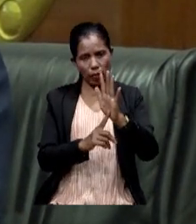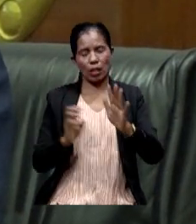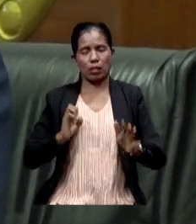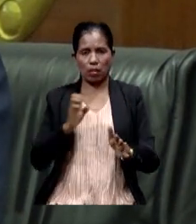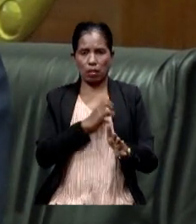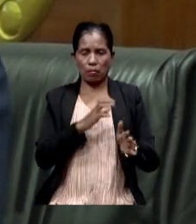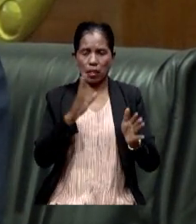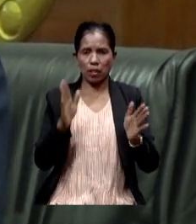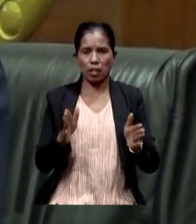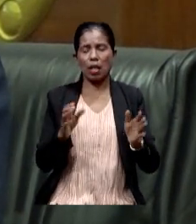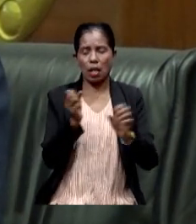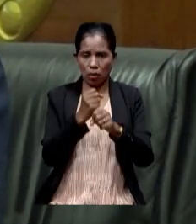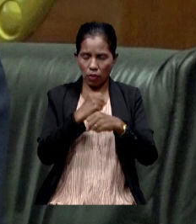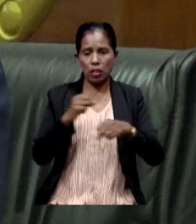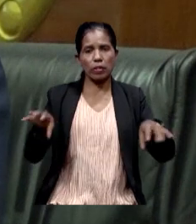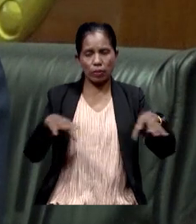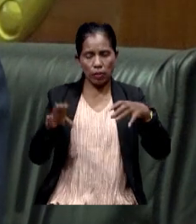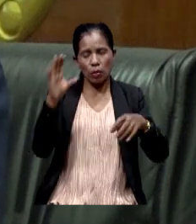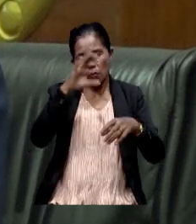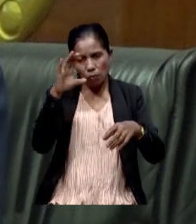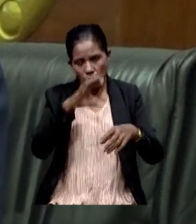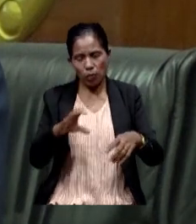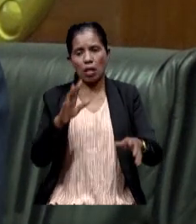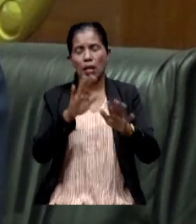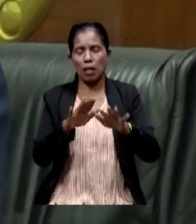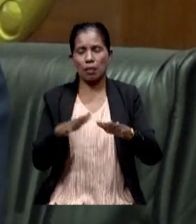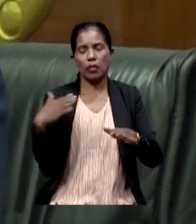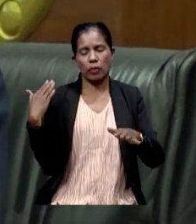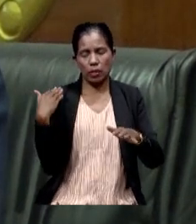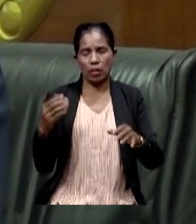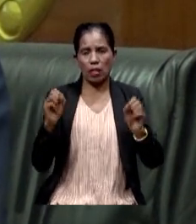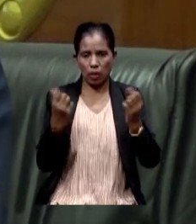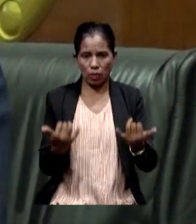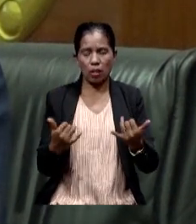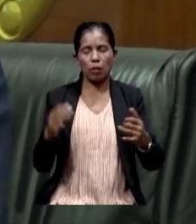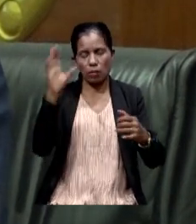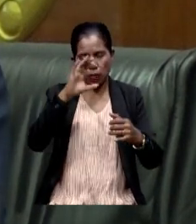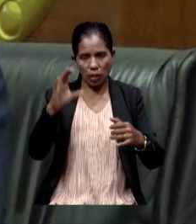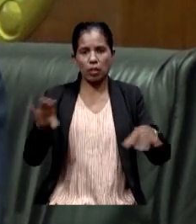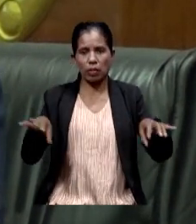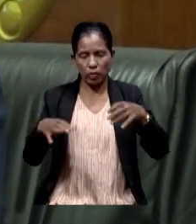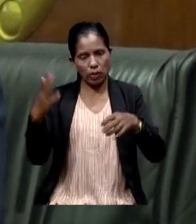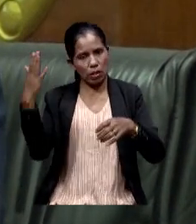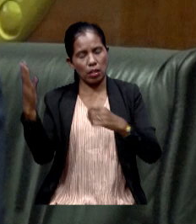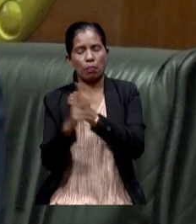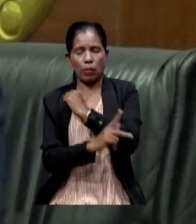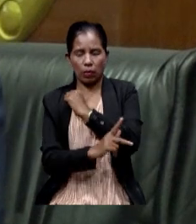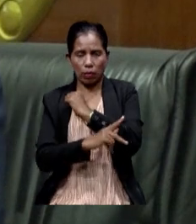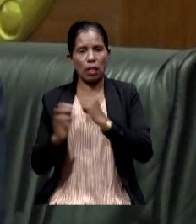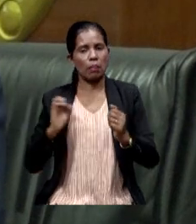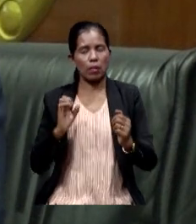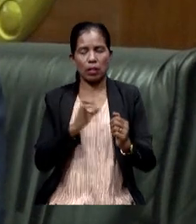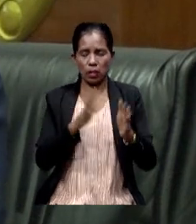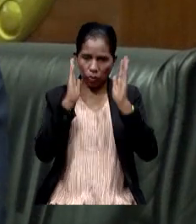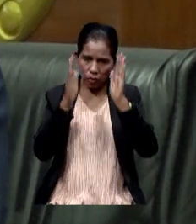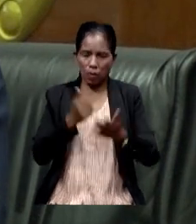serviço ho de bucatuir ala sir ne be maka ba halo serviço mas ba hai la serviço horas ne sir ia preocupado ne ba ta embaixada se foi atenção na